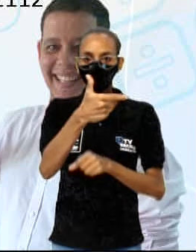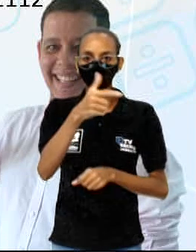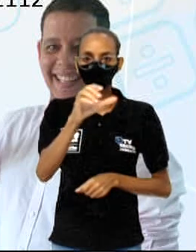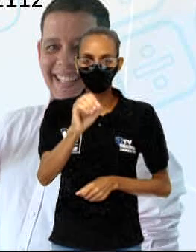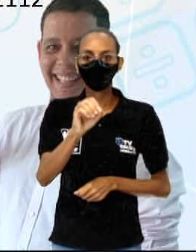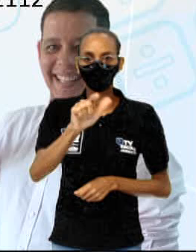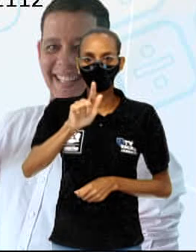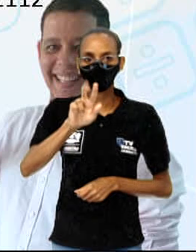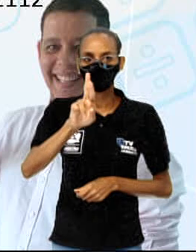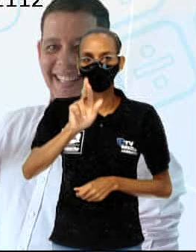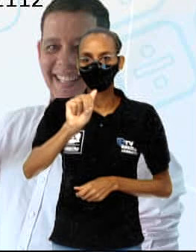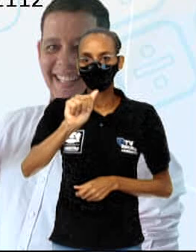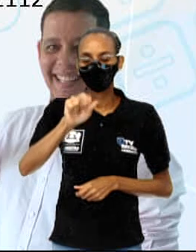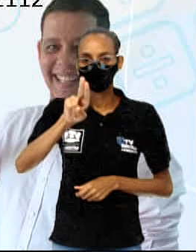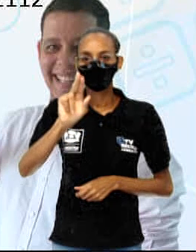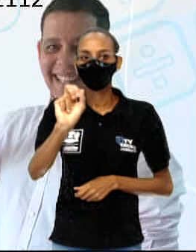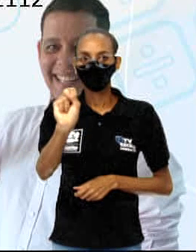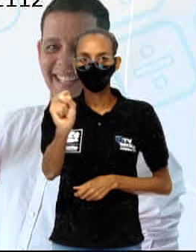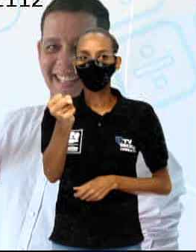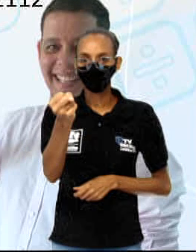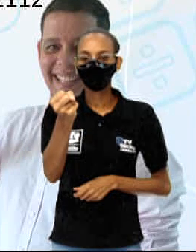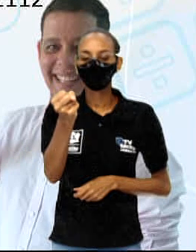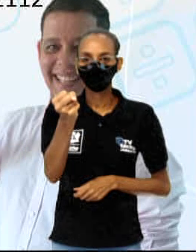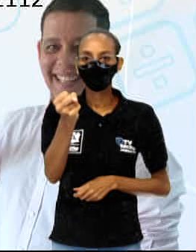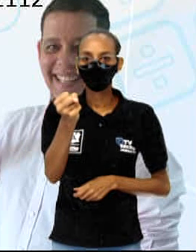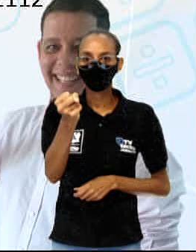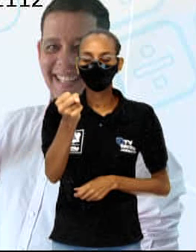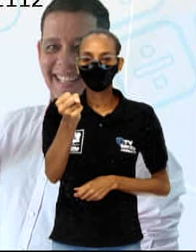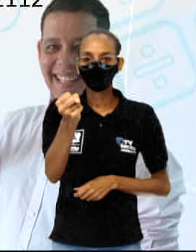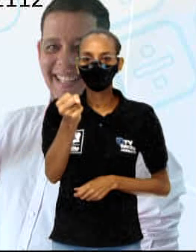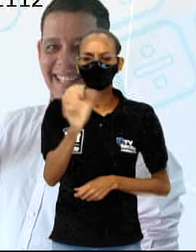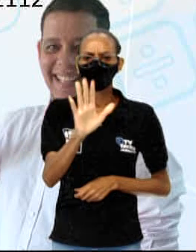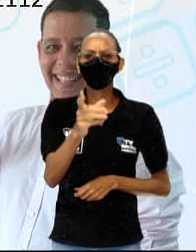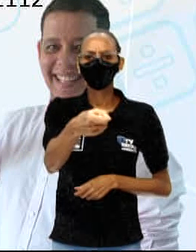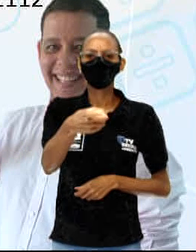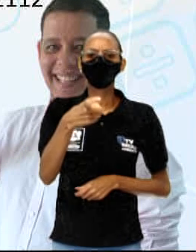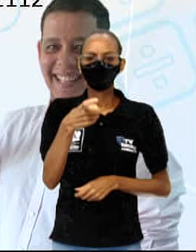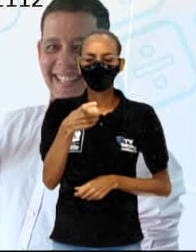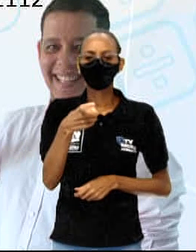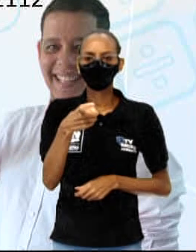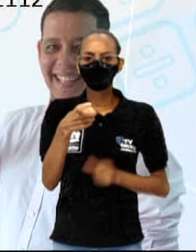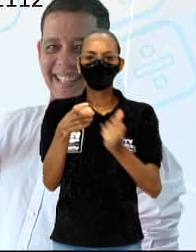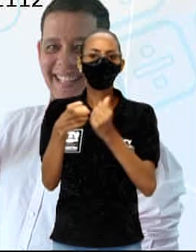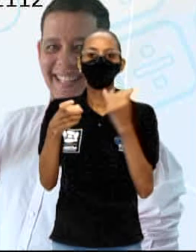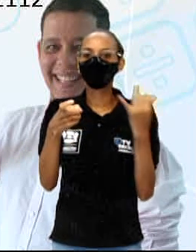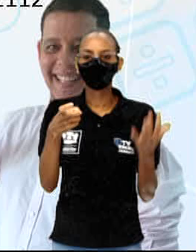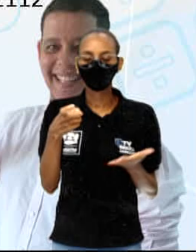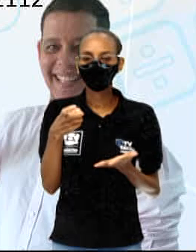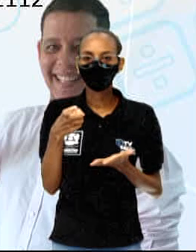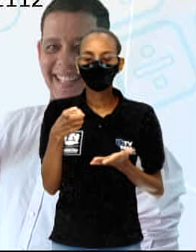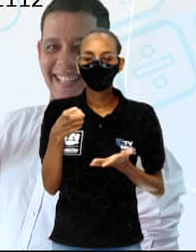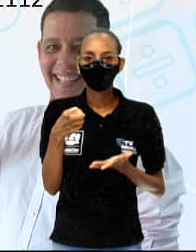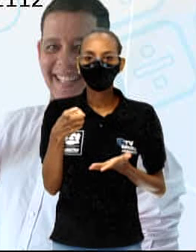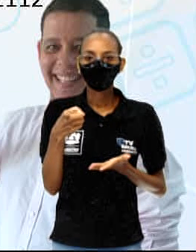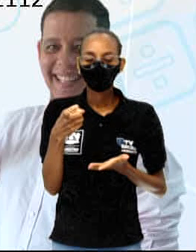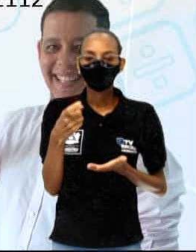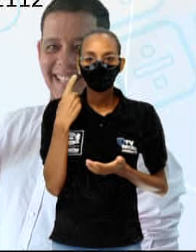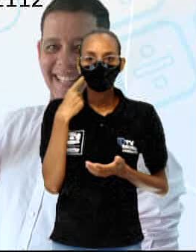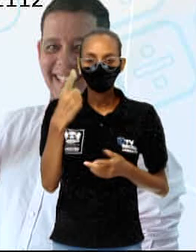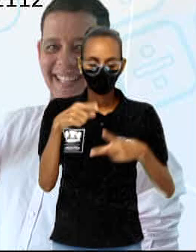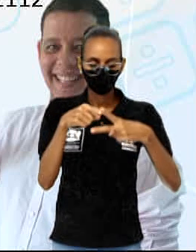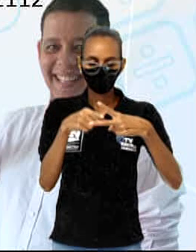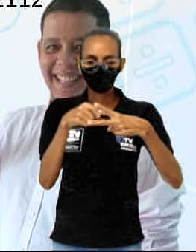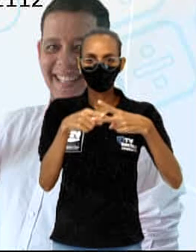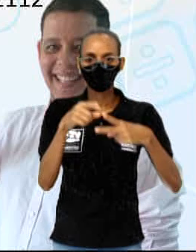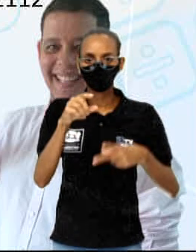mais? Y é 20 graus. X, aqui o ângulo X, não é que ele está aqui,